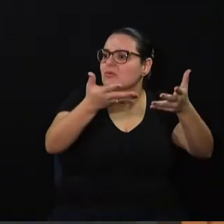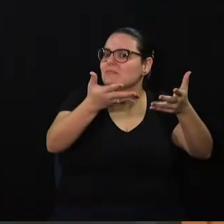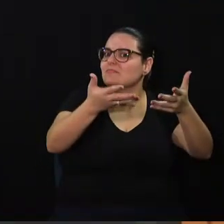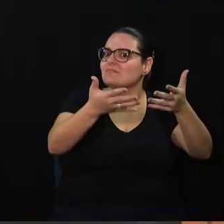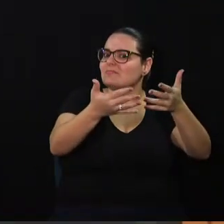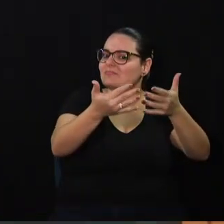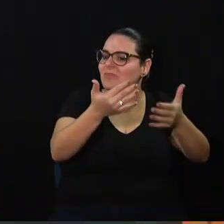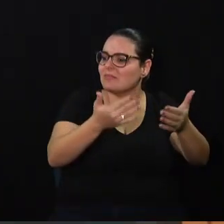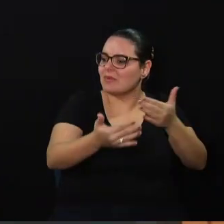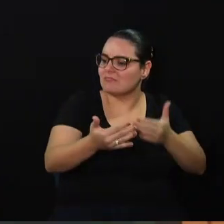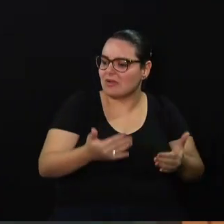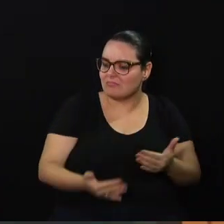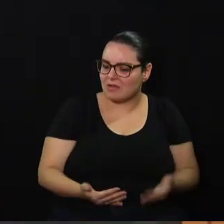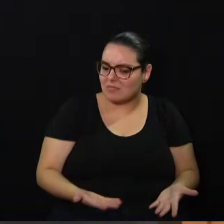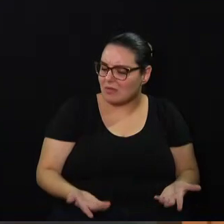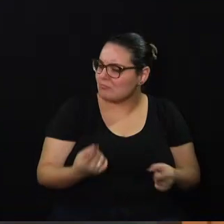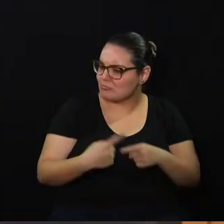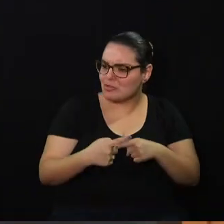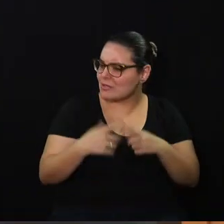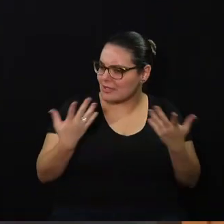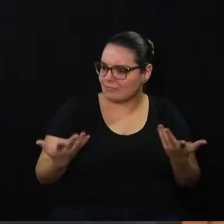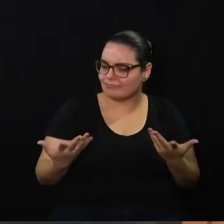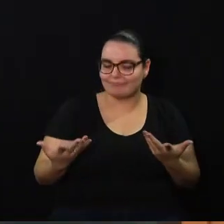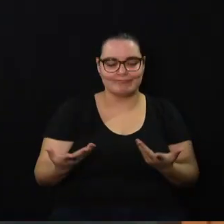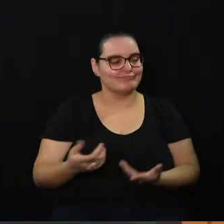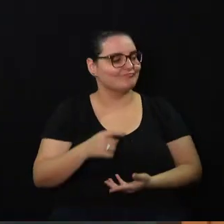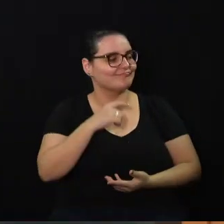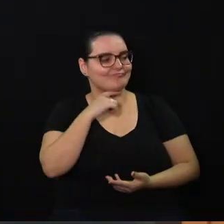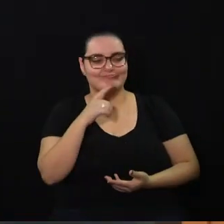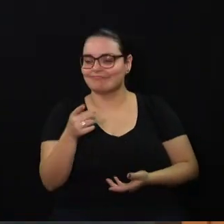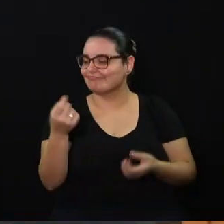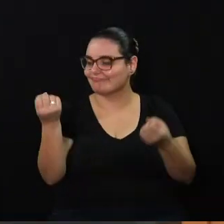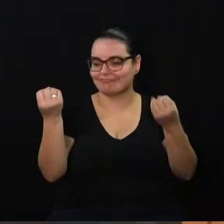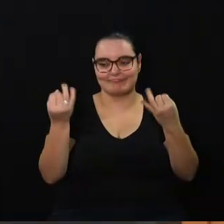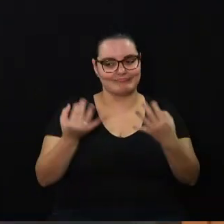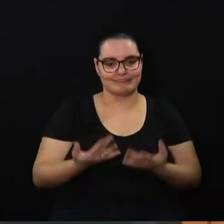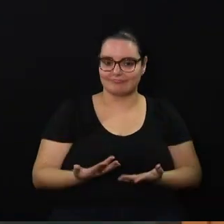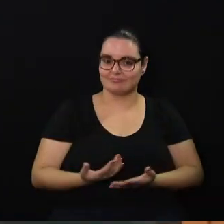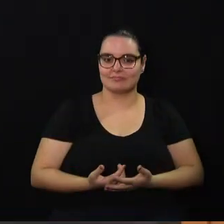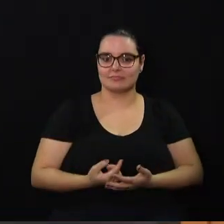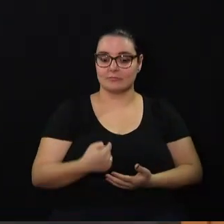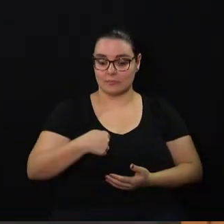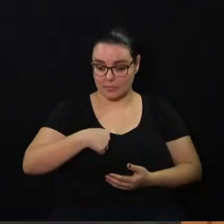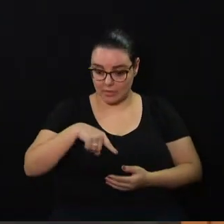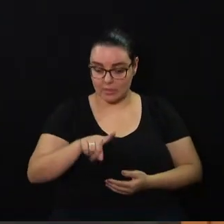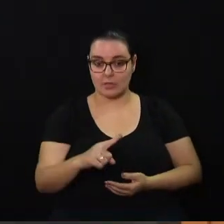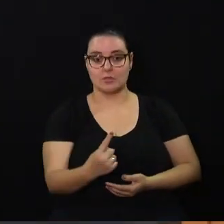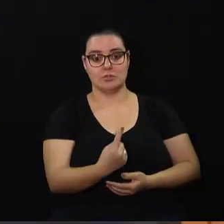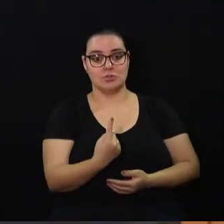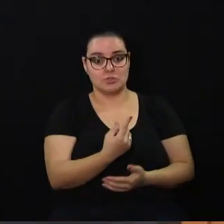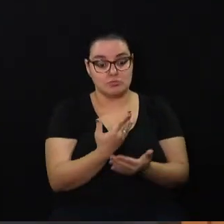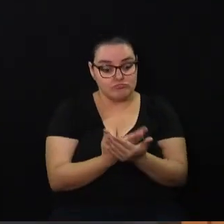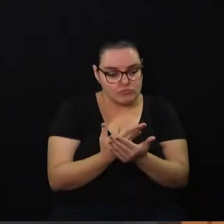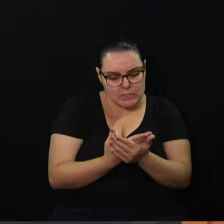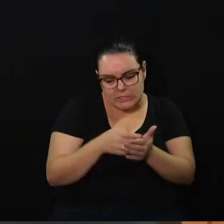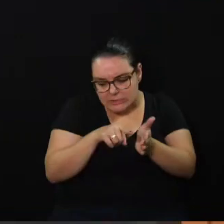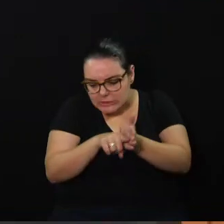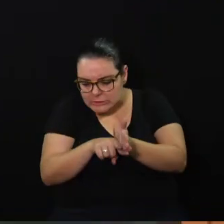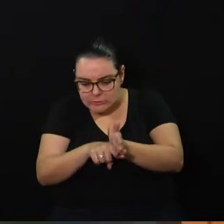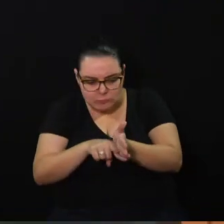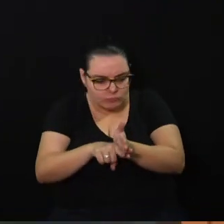conseguia explicar então foram inúmeros médicos e fui eu sozinha que estudando estudando